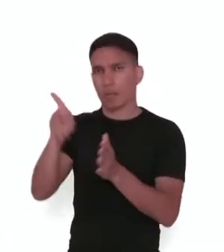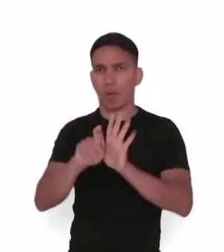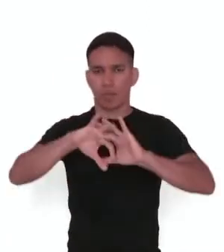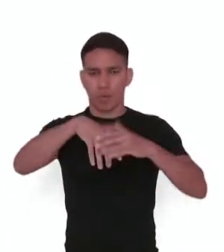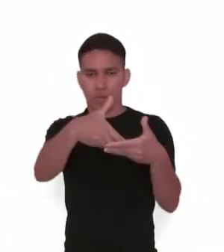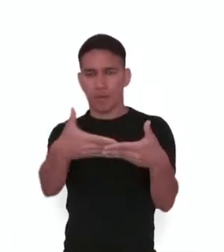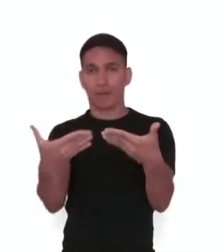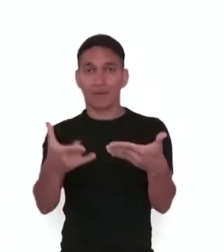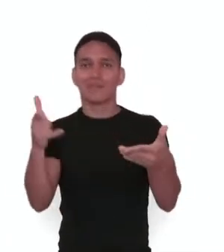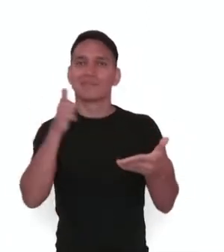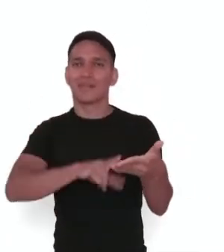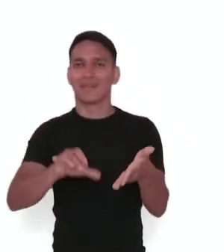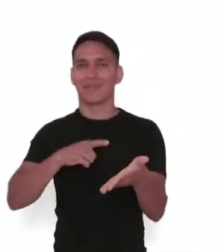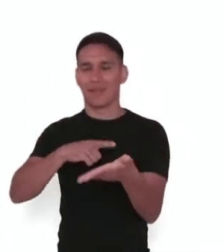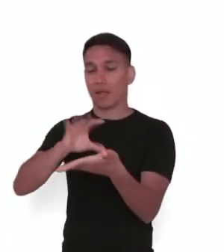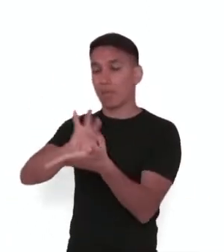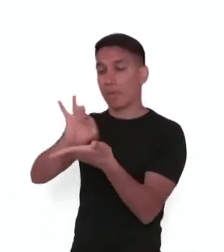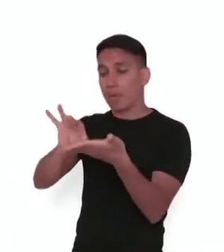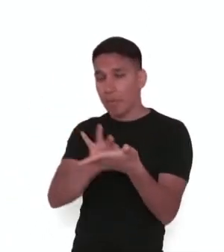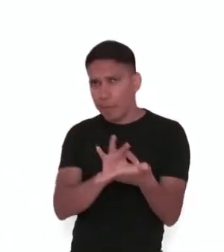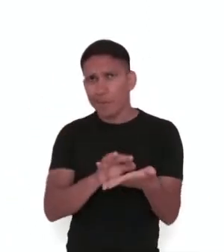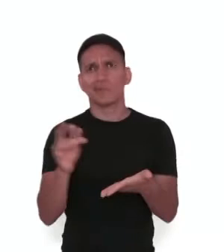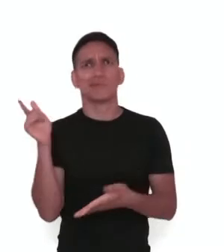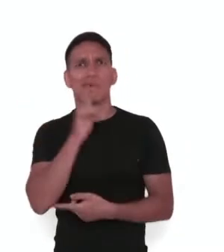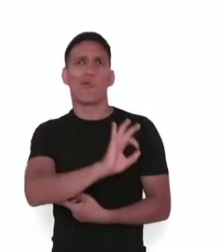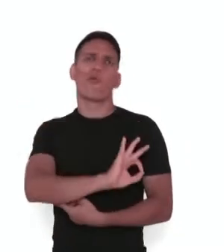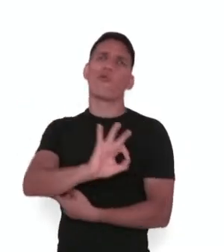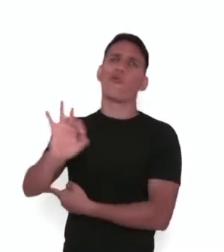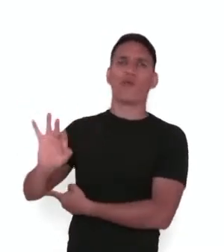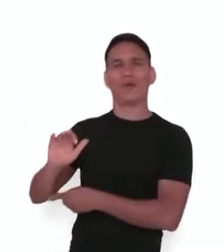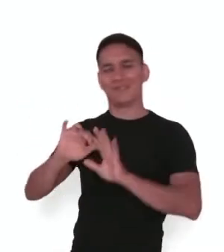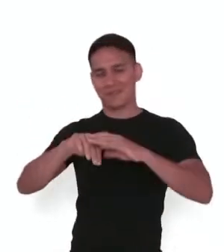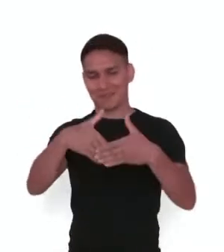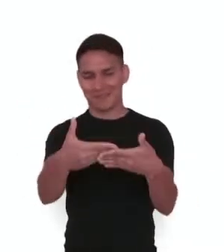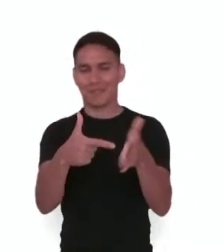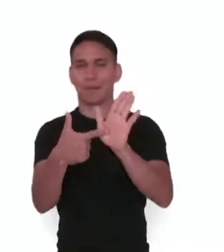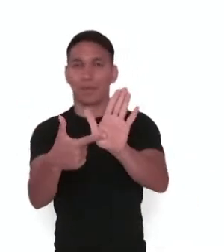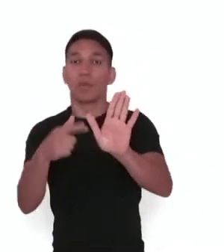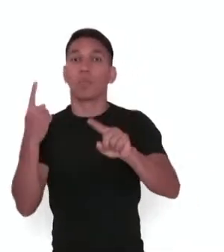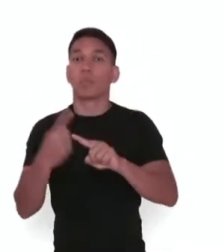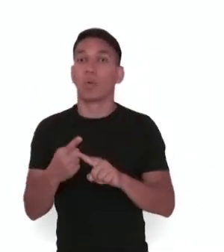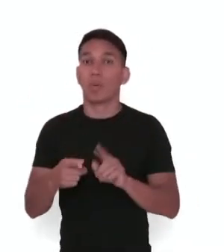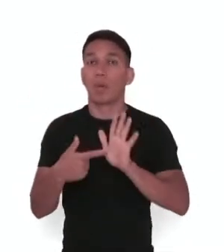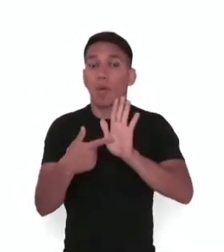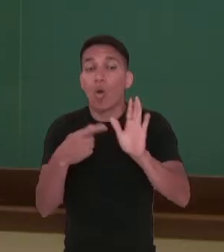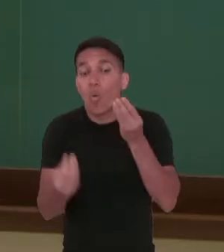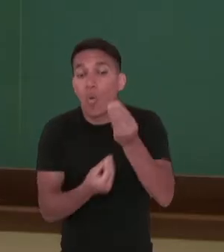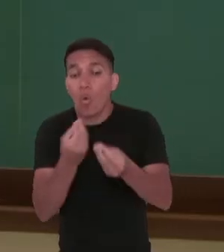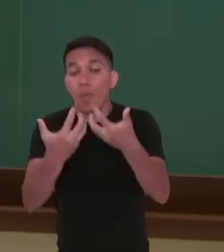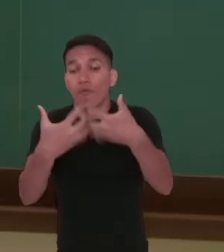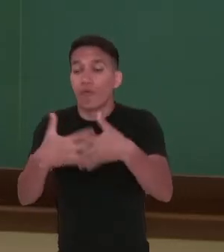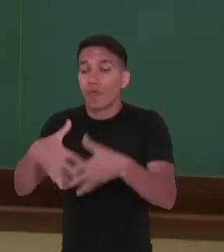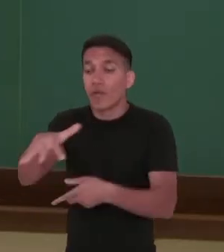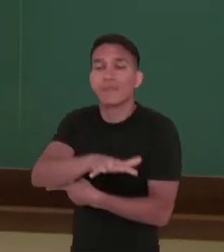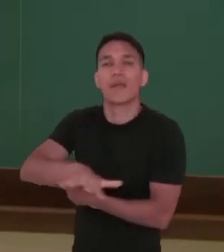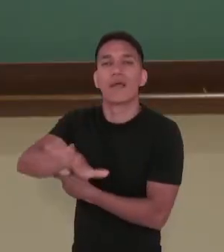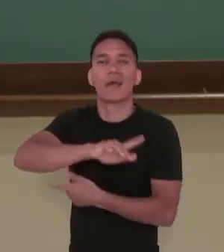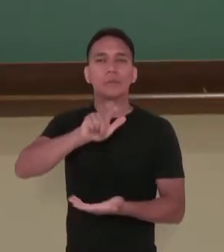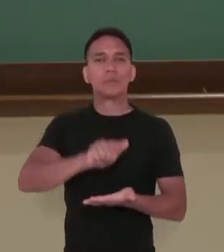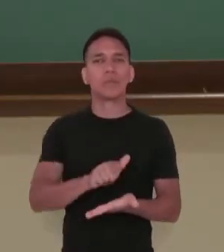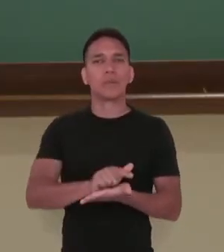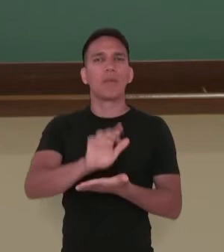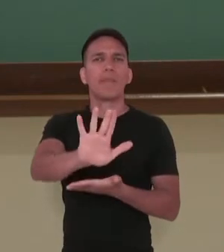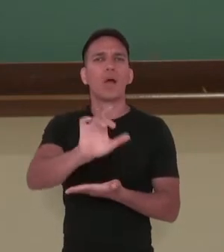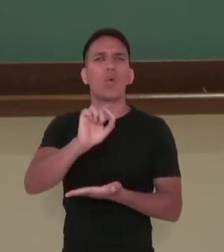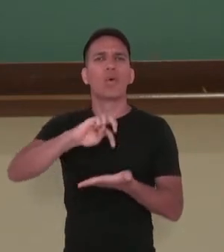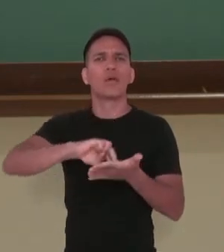os mapas são instrumentos fascinantes para a geografia, uma vez que é a representação do espaço no papel. Mas enfim, o que